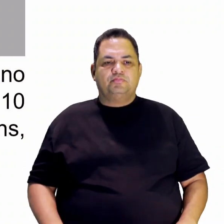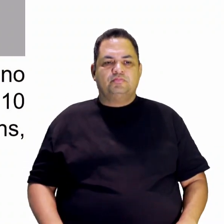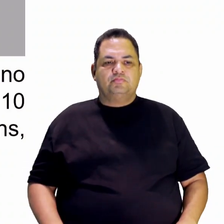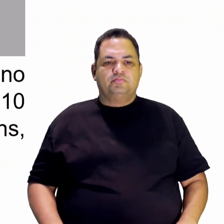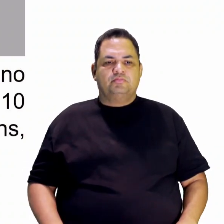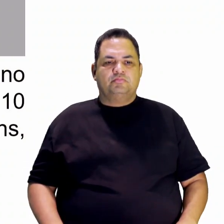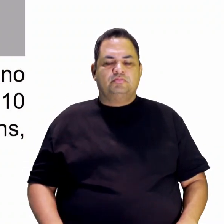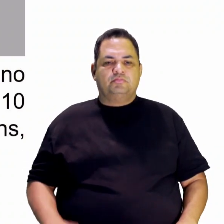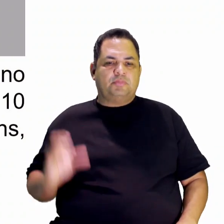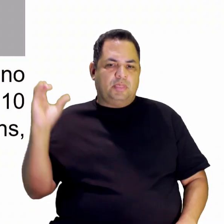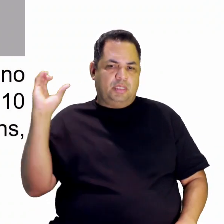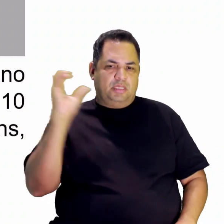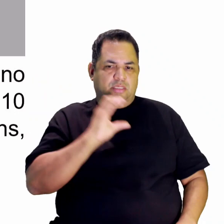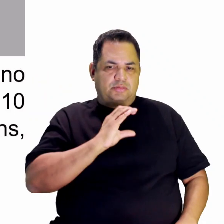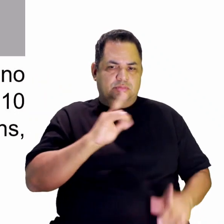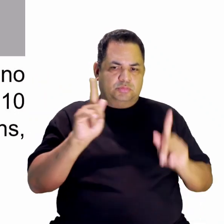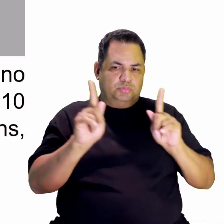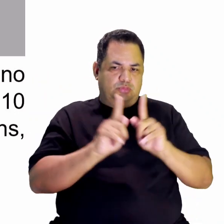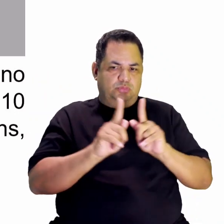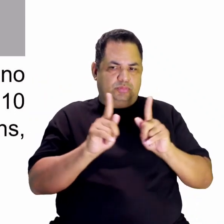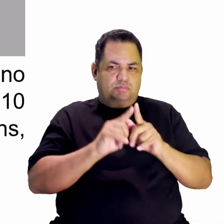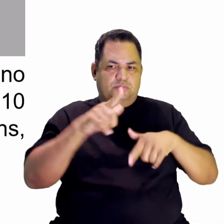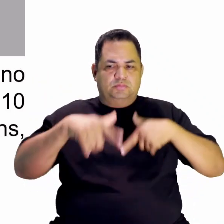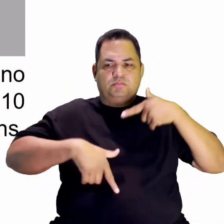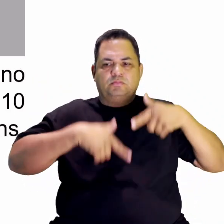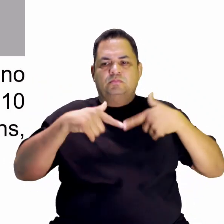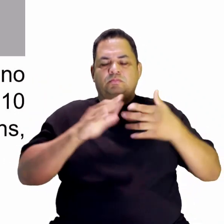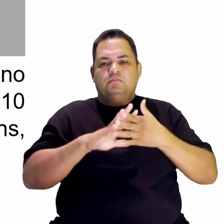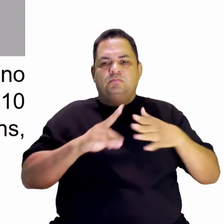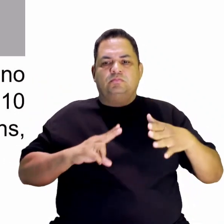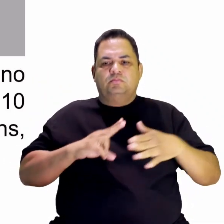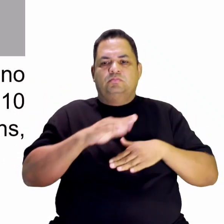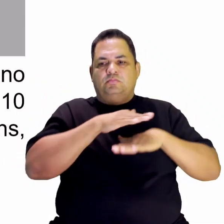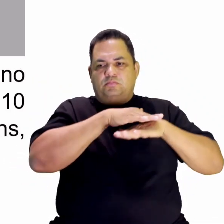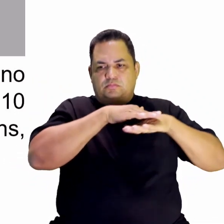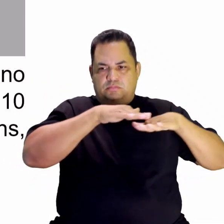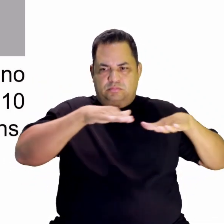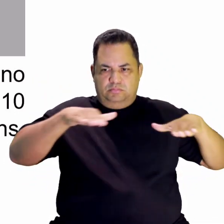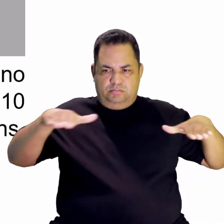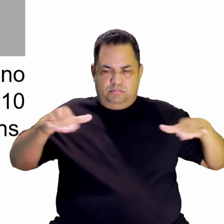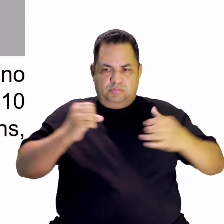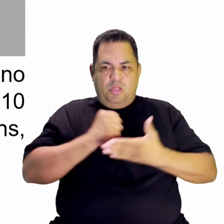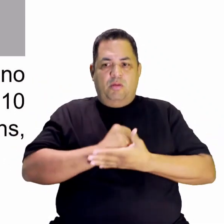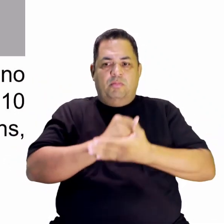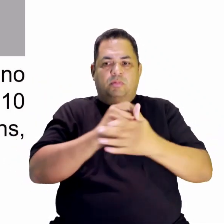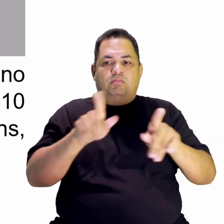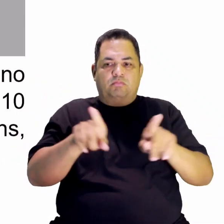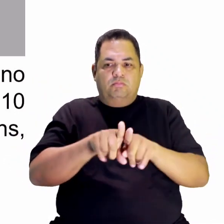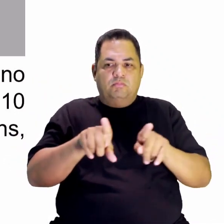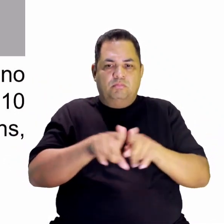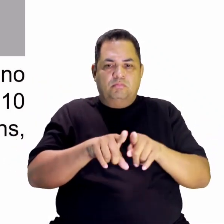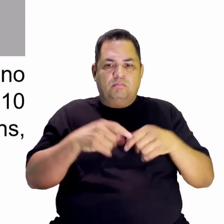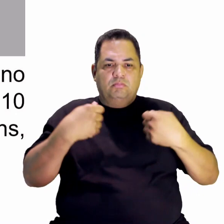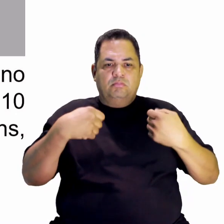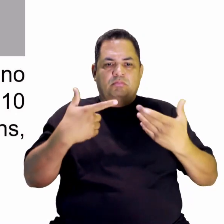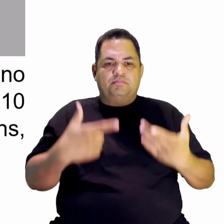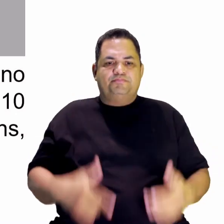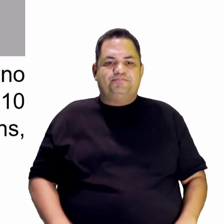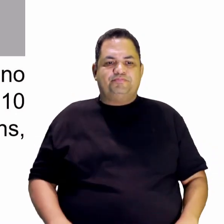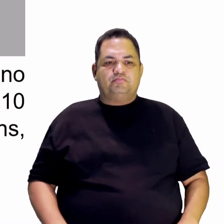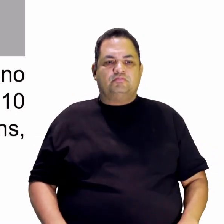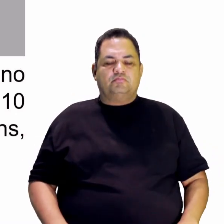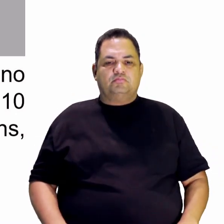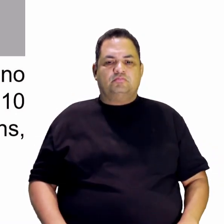Então, a aceleração da gravidade atuando aí, porque a força normal é horizontal, aí o apoio também é... Nesse caso, o valor